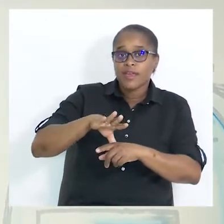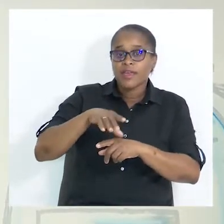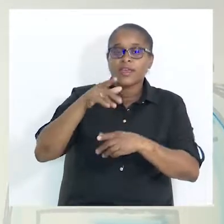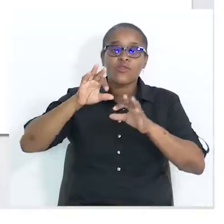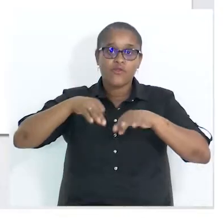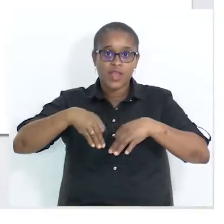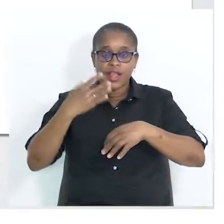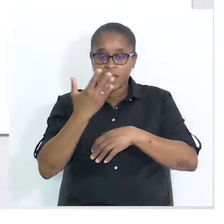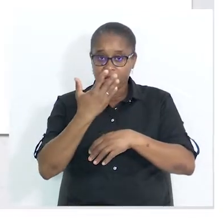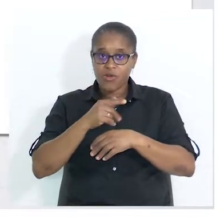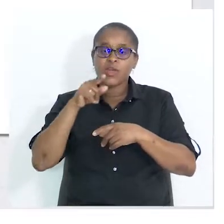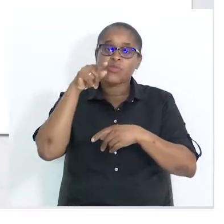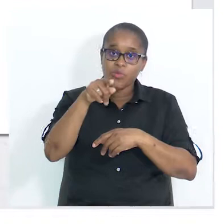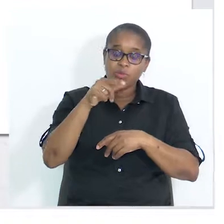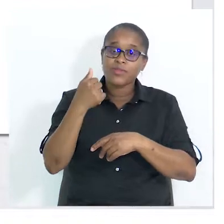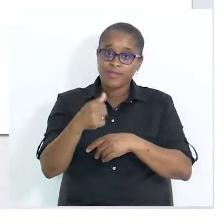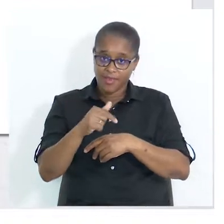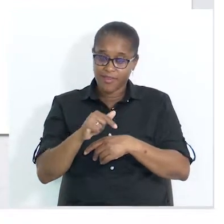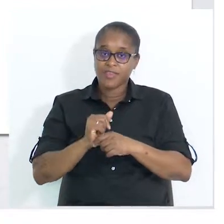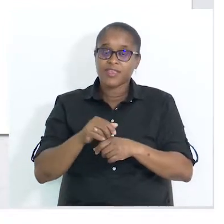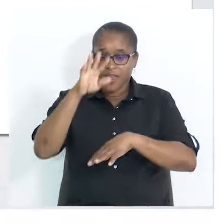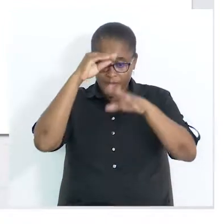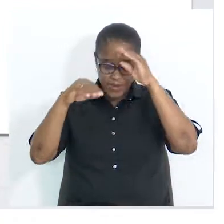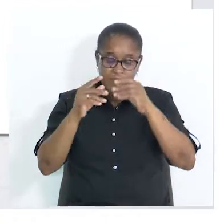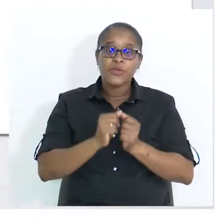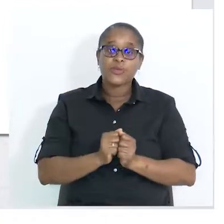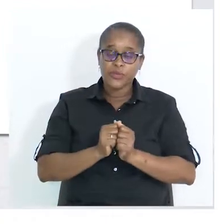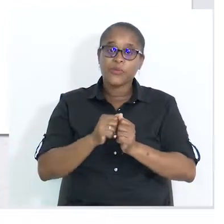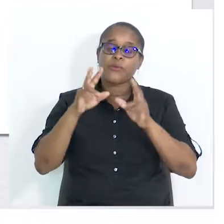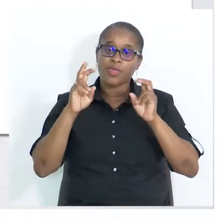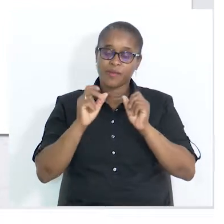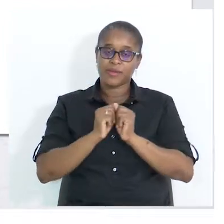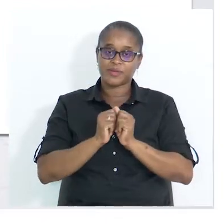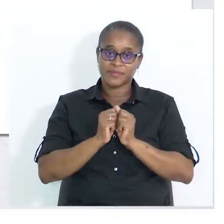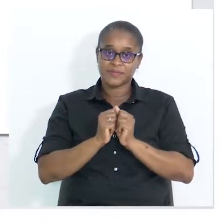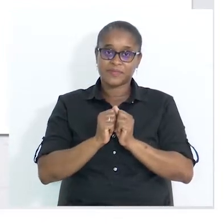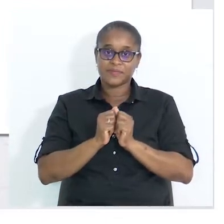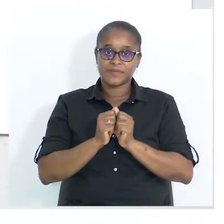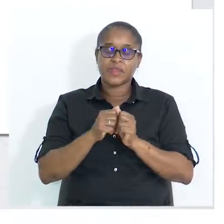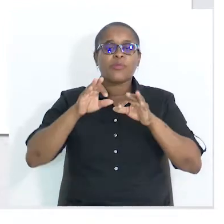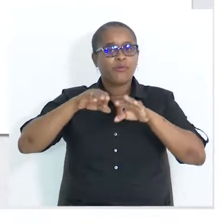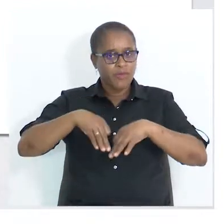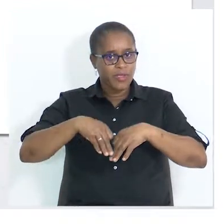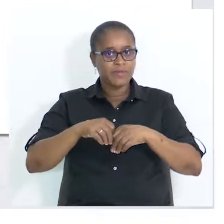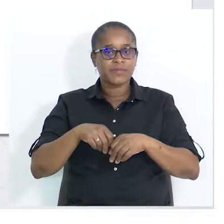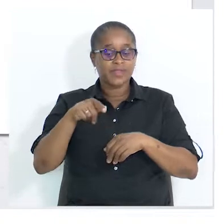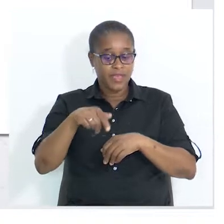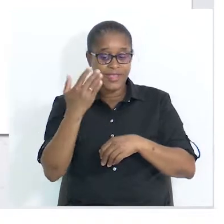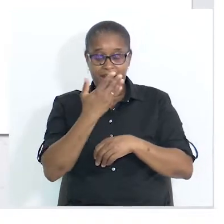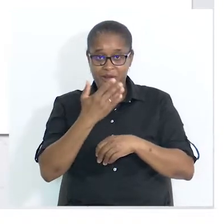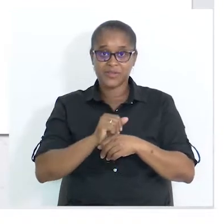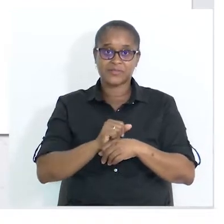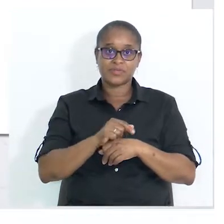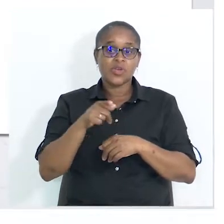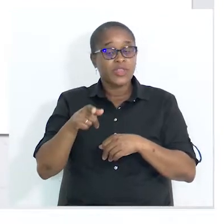no final da aula tu tenhas aprendido com o tema? No fim desta